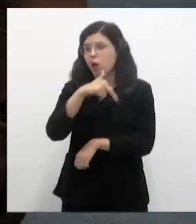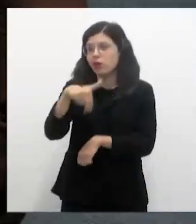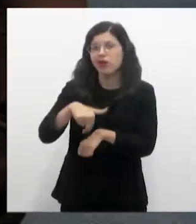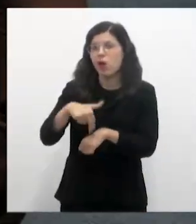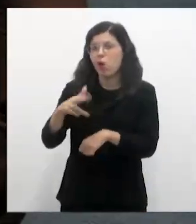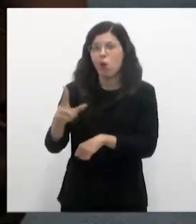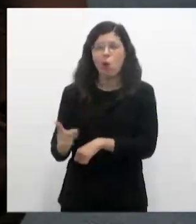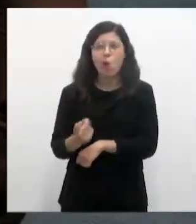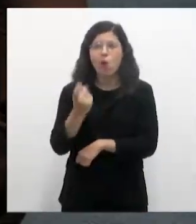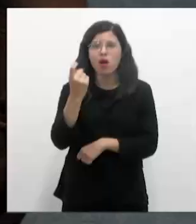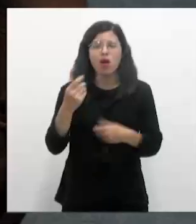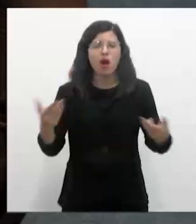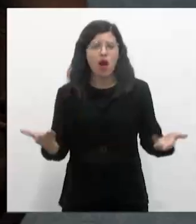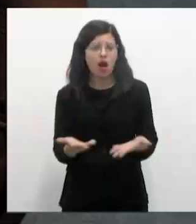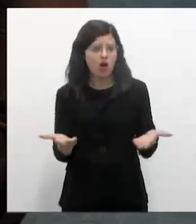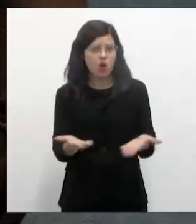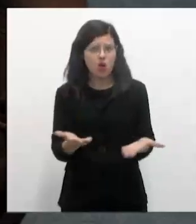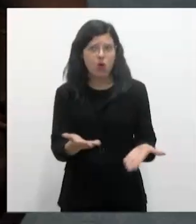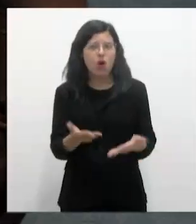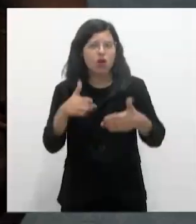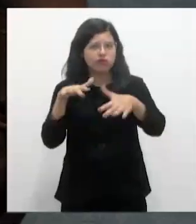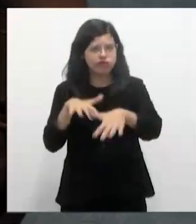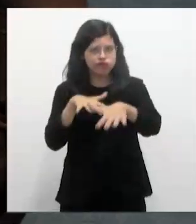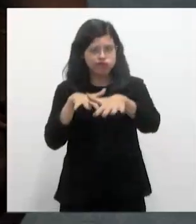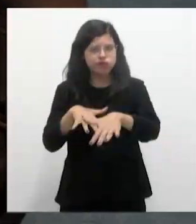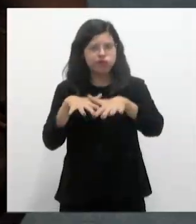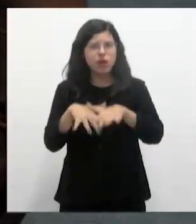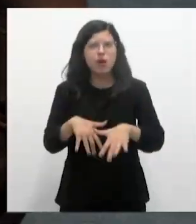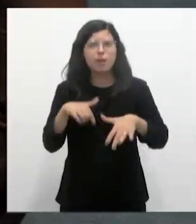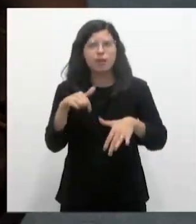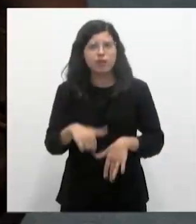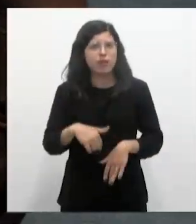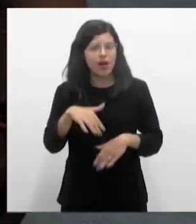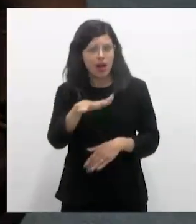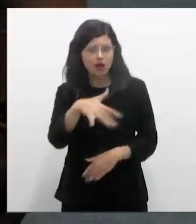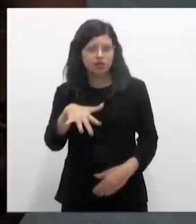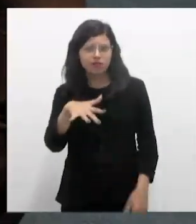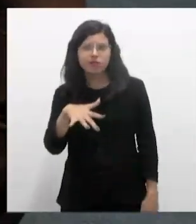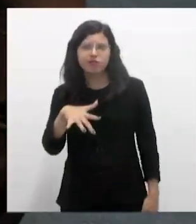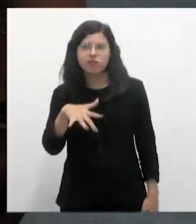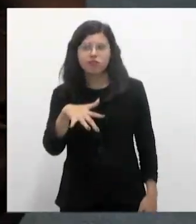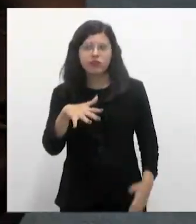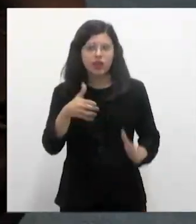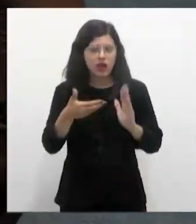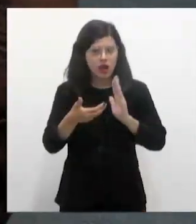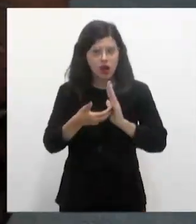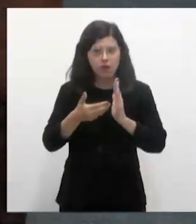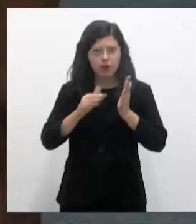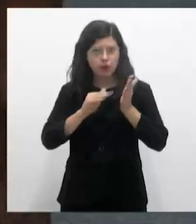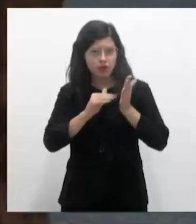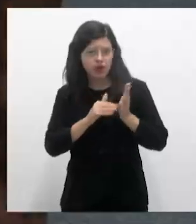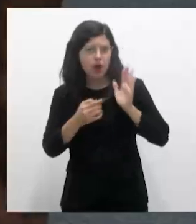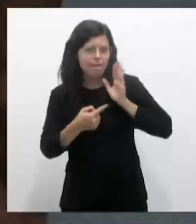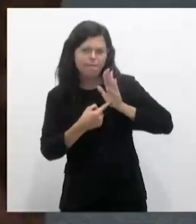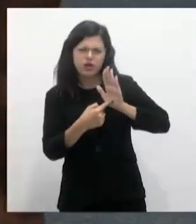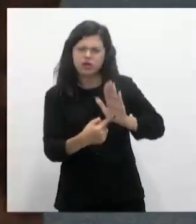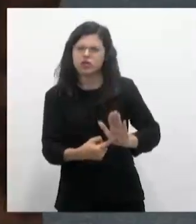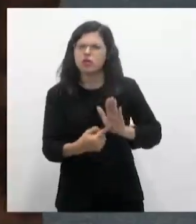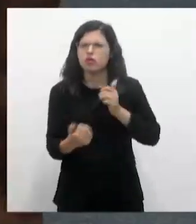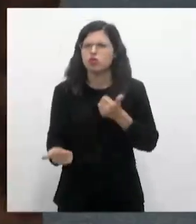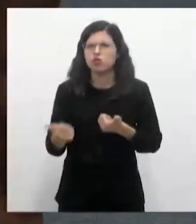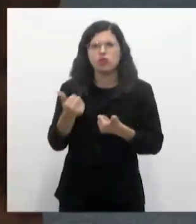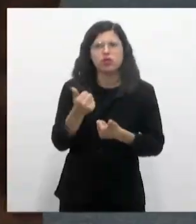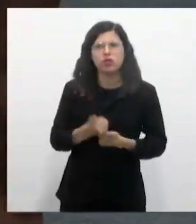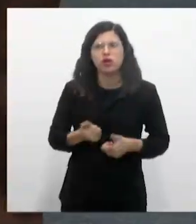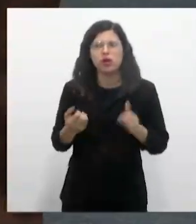Aí agora que a gente vai marchar mesmo para a Câmara e para o Senado, apresentando um substitutivo robusto, criado